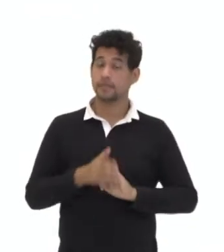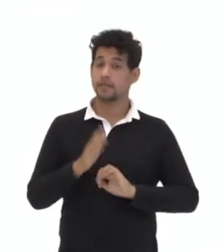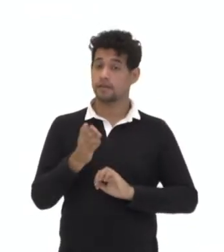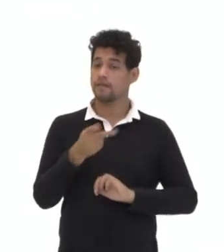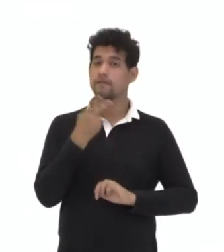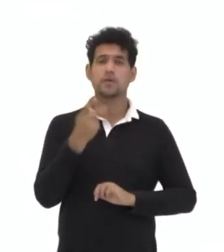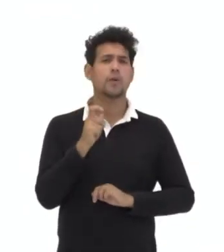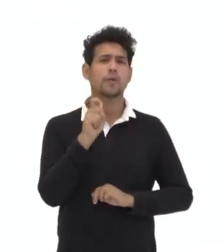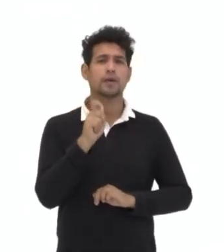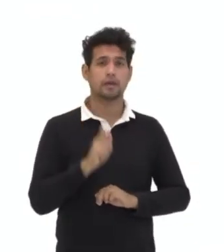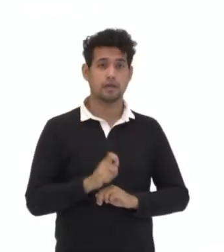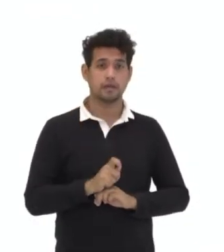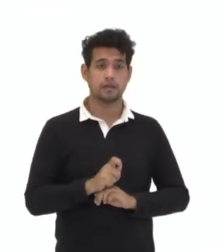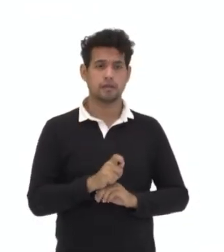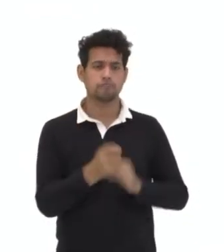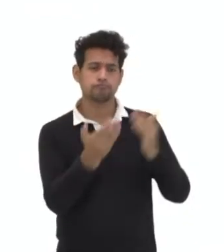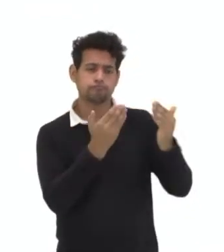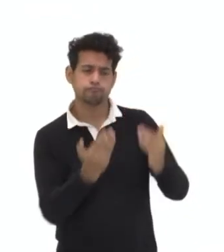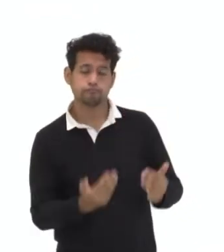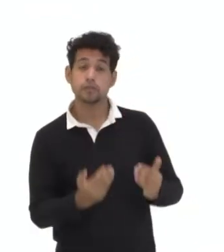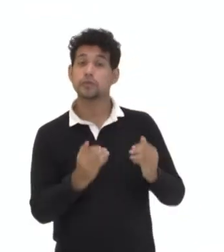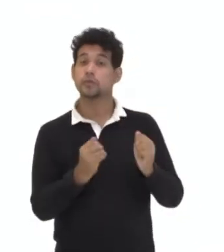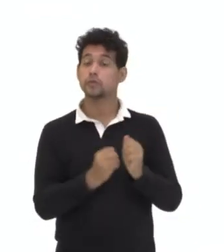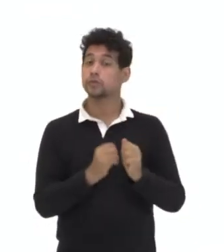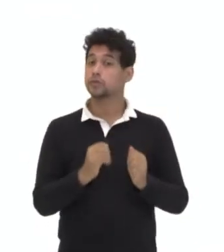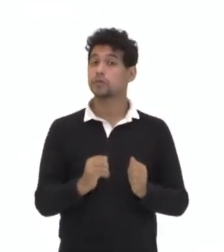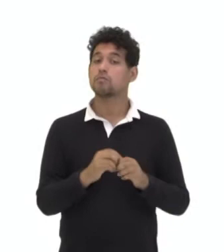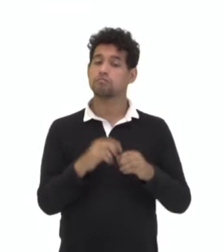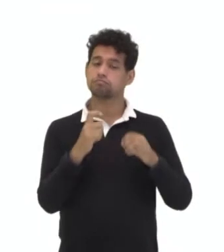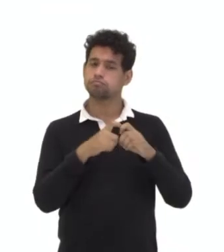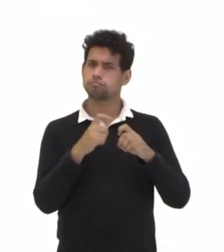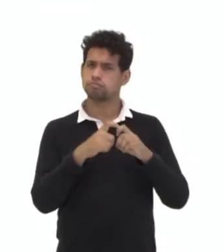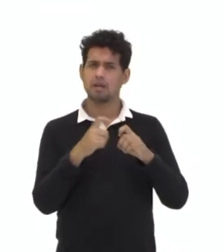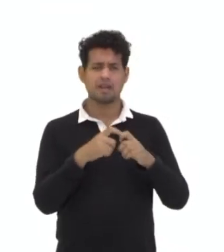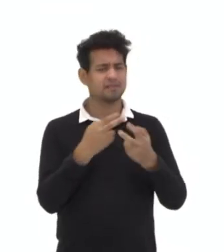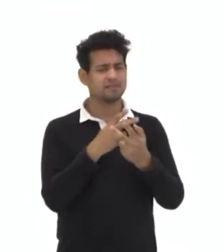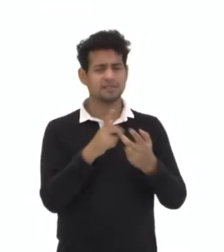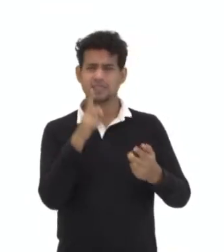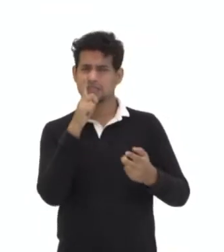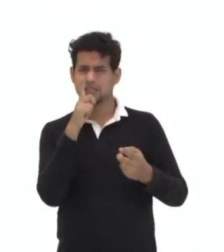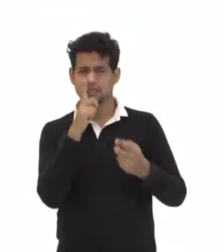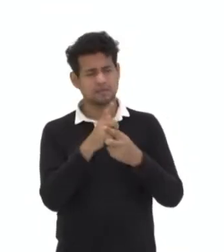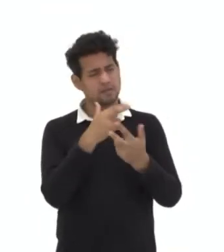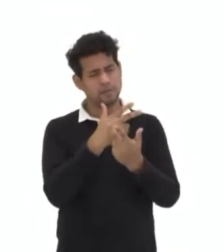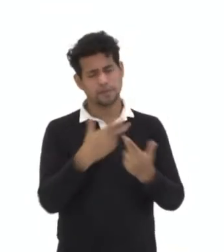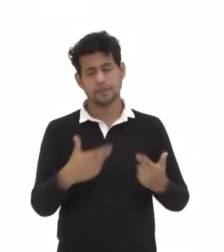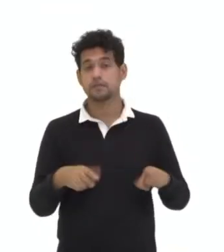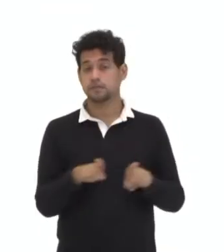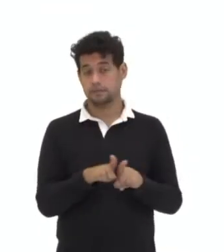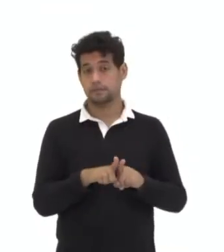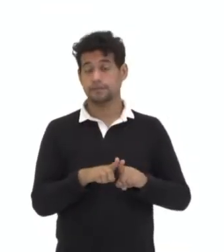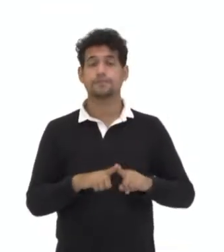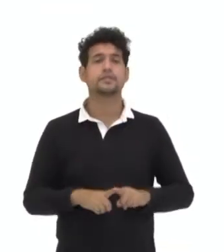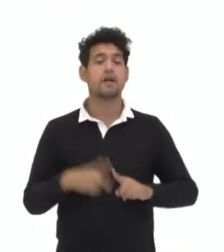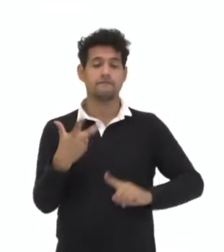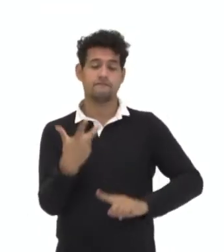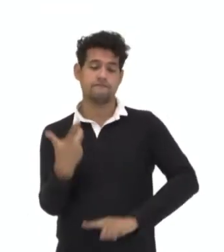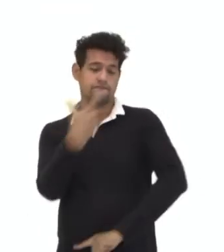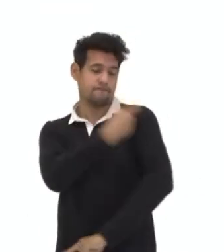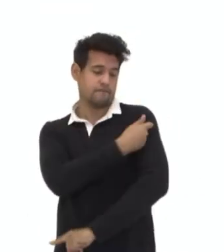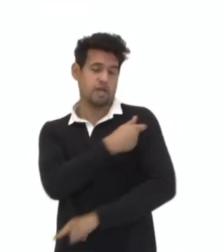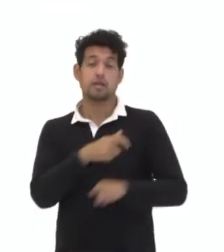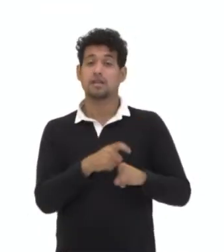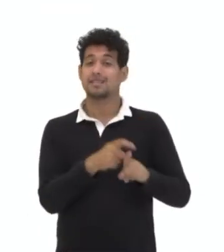observando, consulta com urologista, cirurgião pediátrico e nefropediatria, vacinação